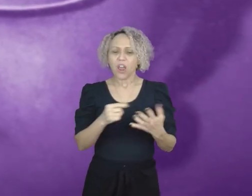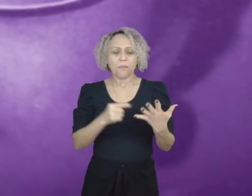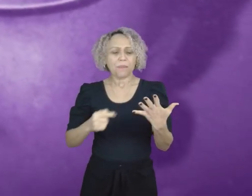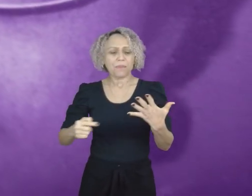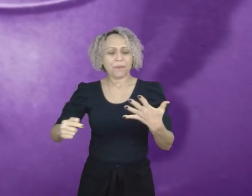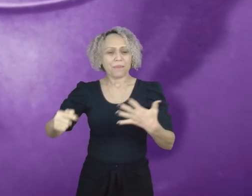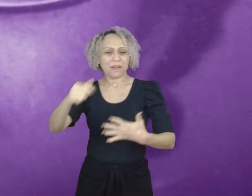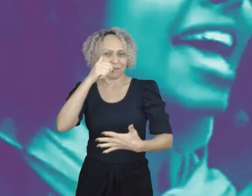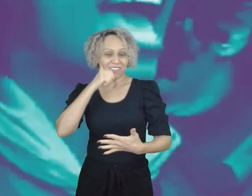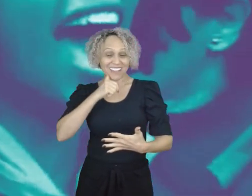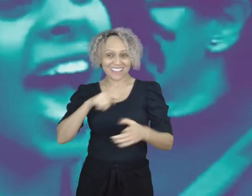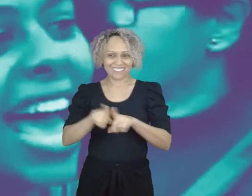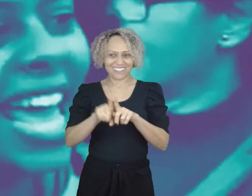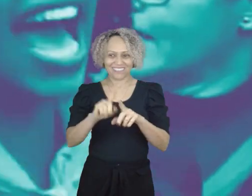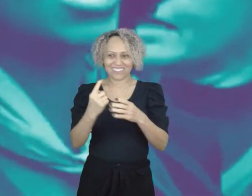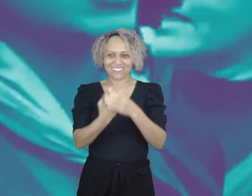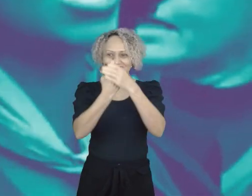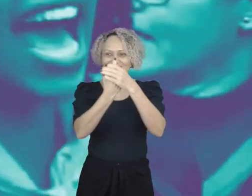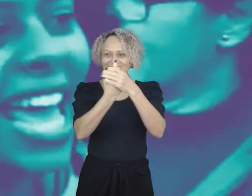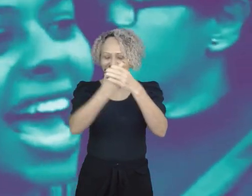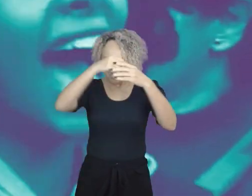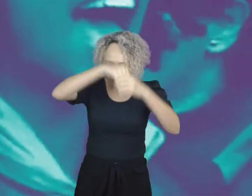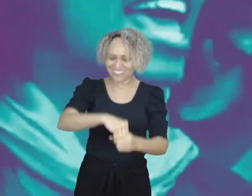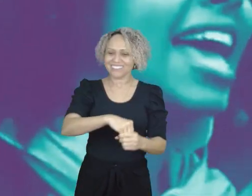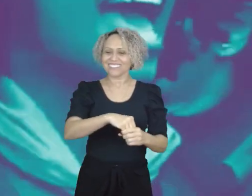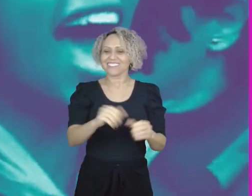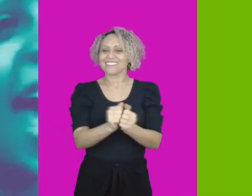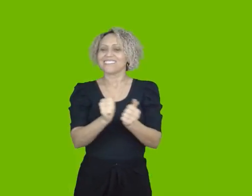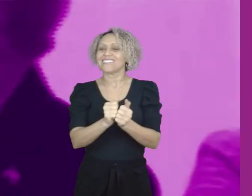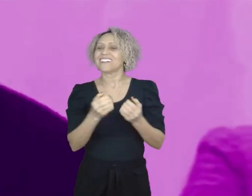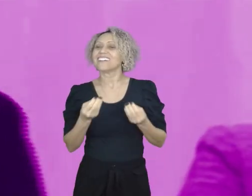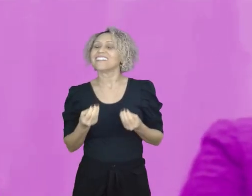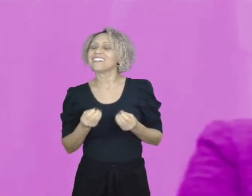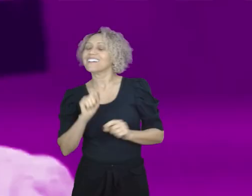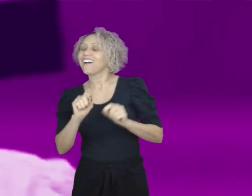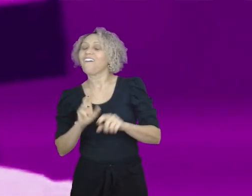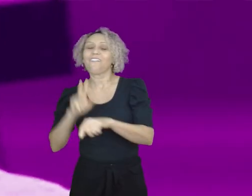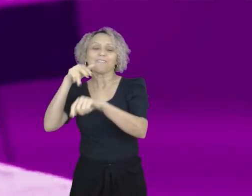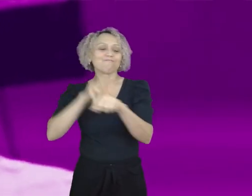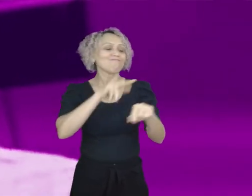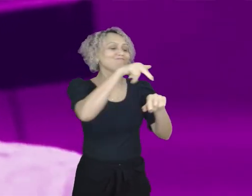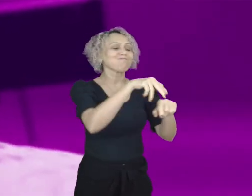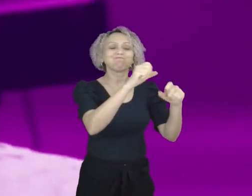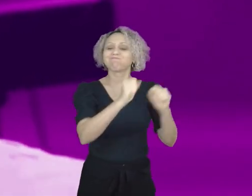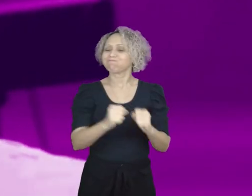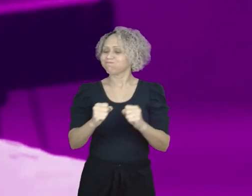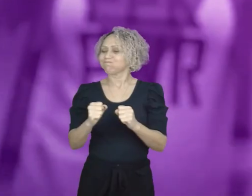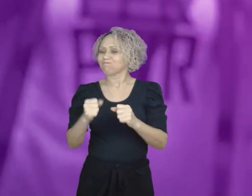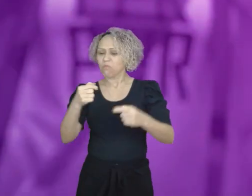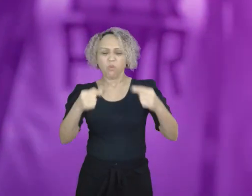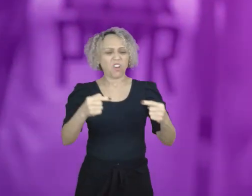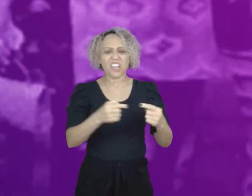Eu sou uma delas, são elas por elas, ocupando os espaços de poder.